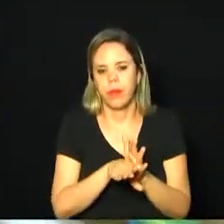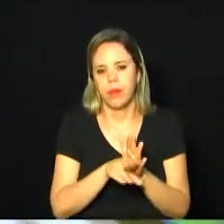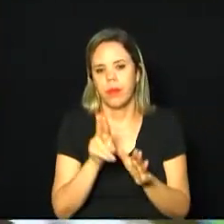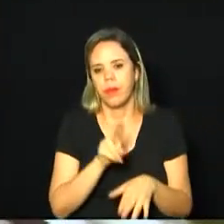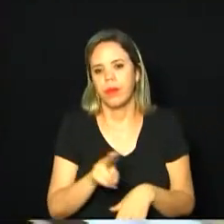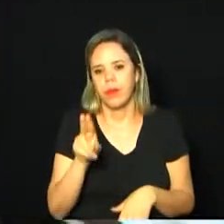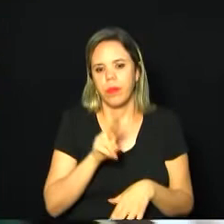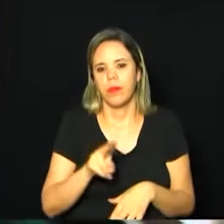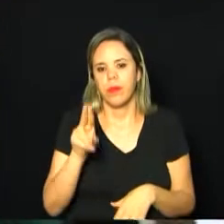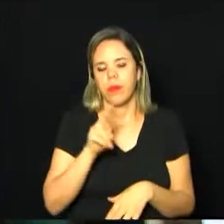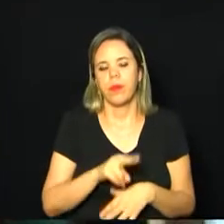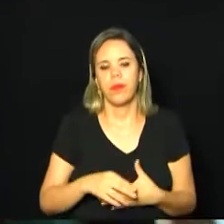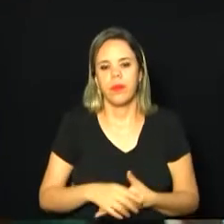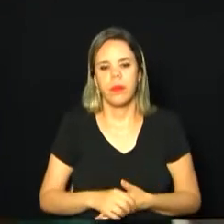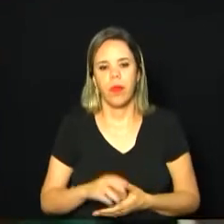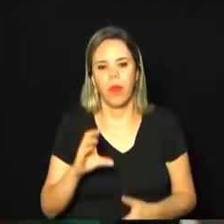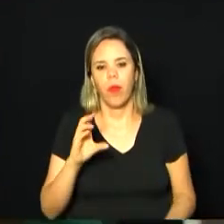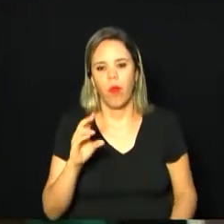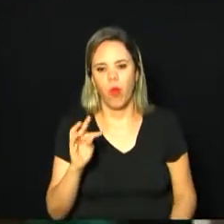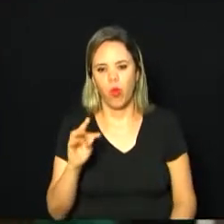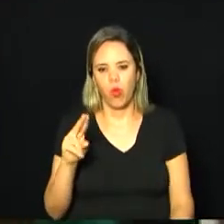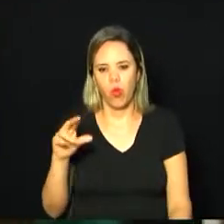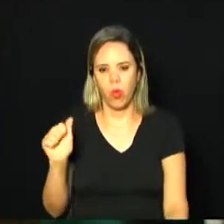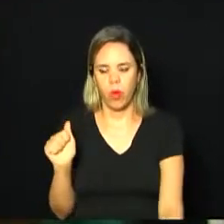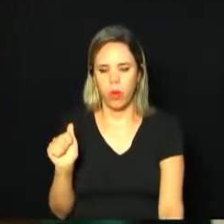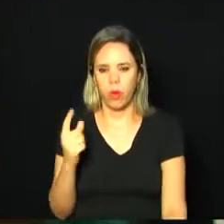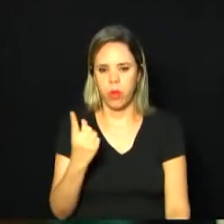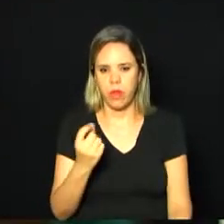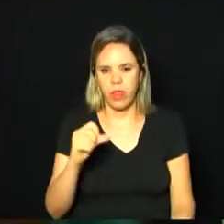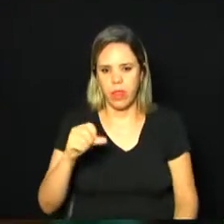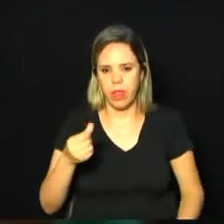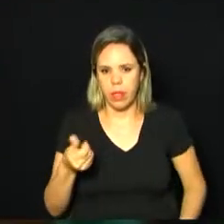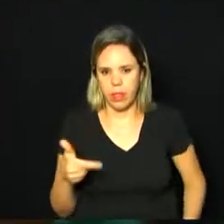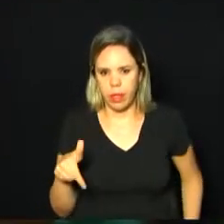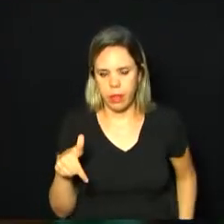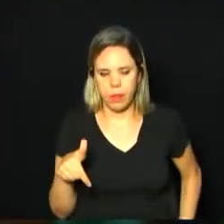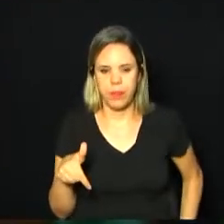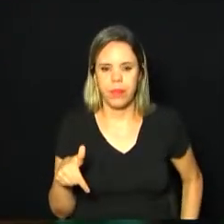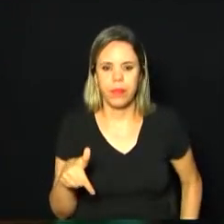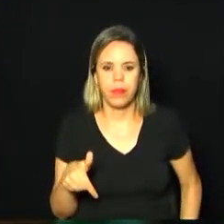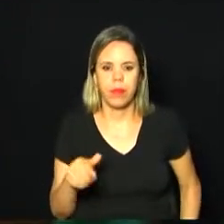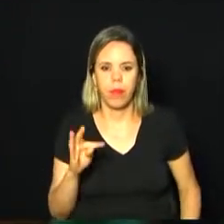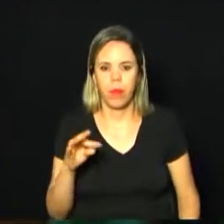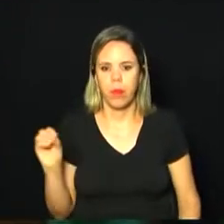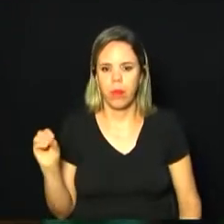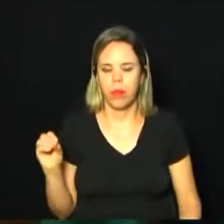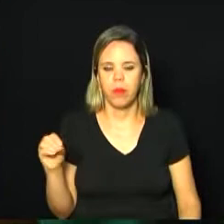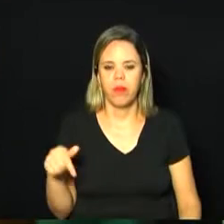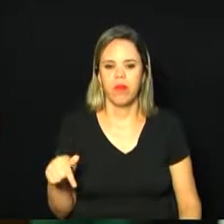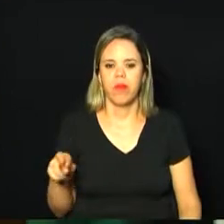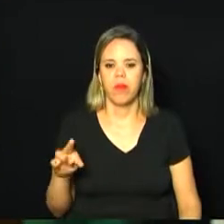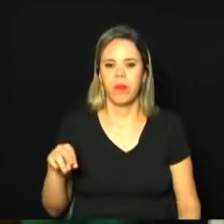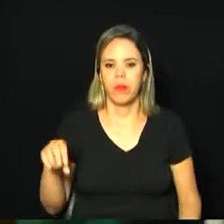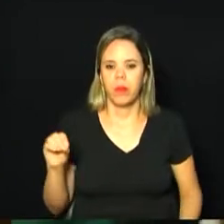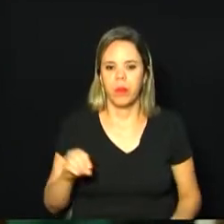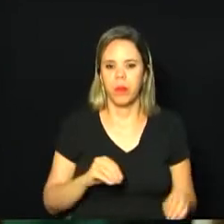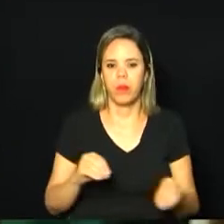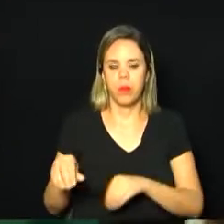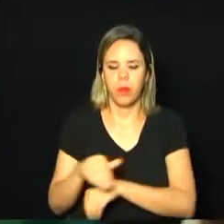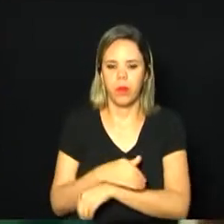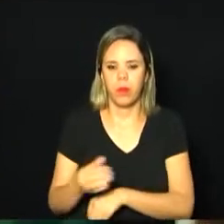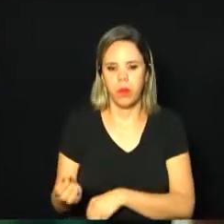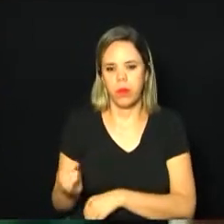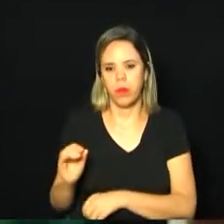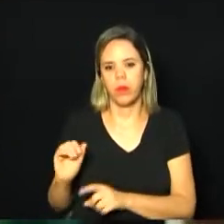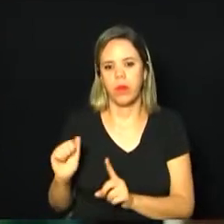ser ocupado pelo cutuca em 1967 e o Bento Quirino ele se deslocou da Rua